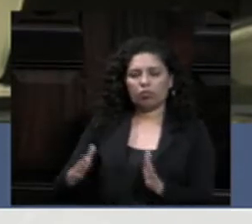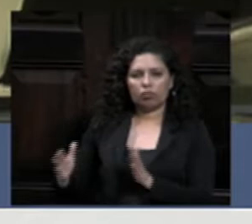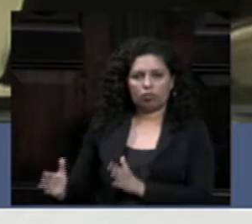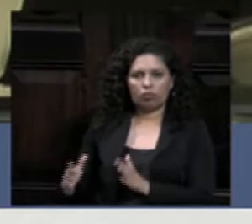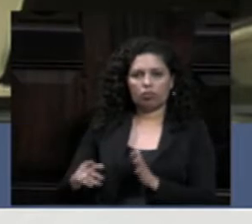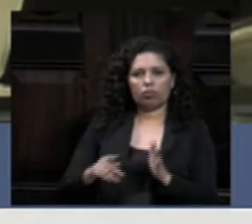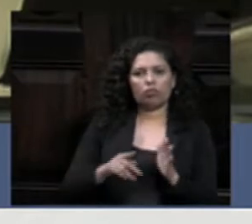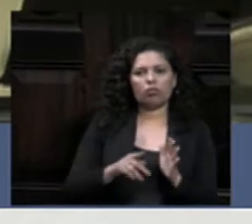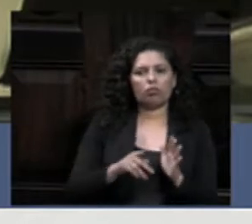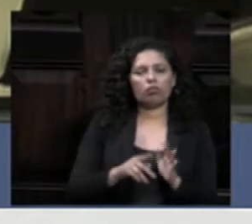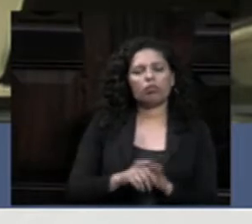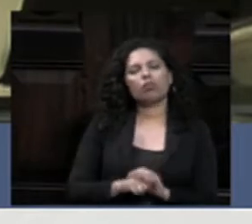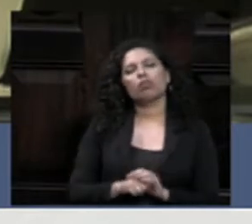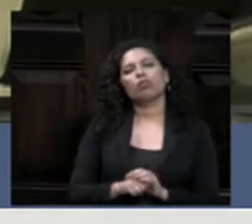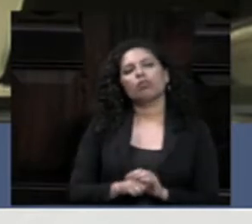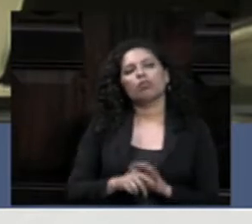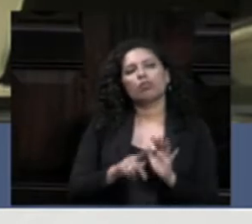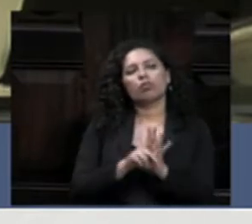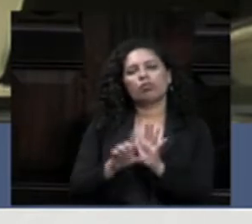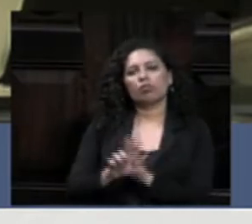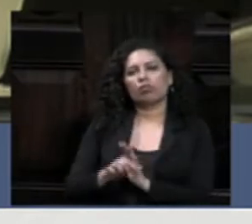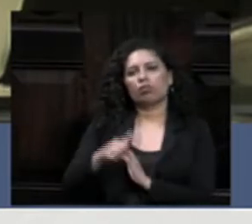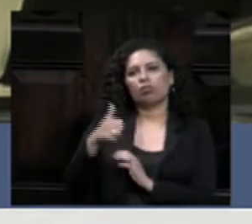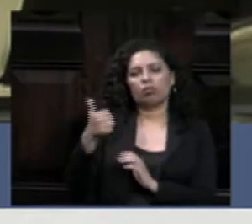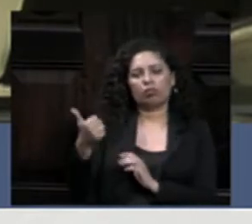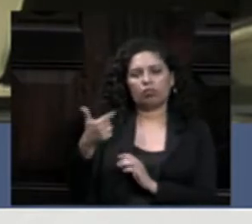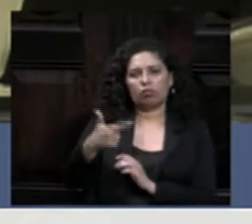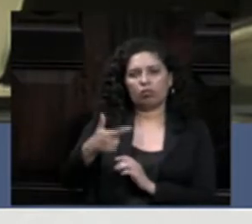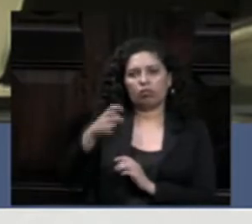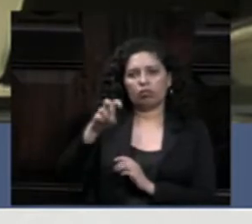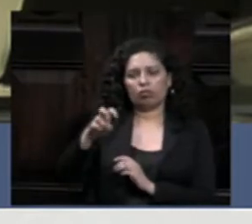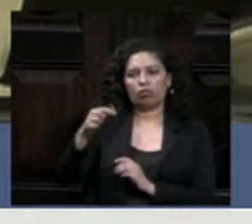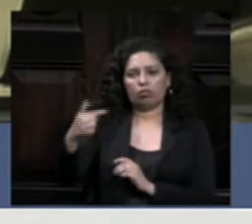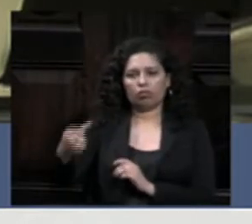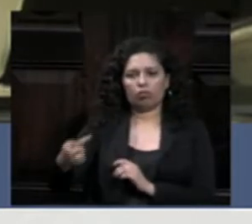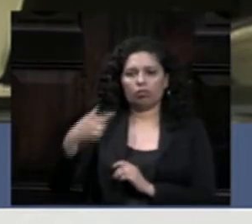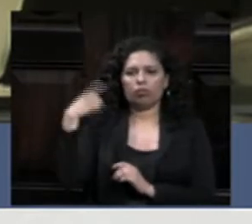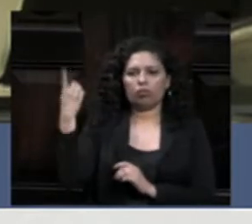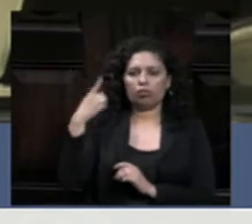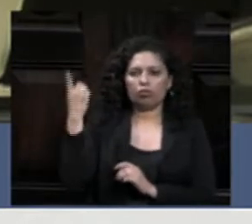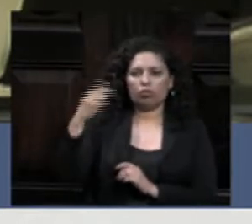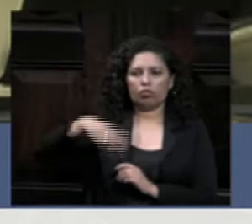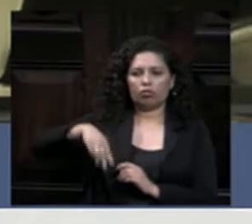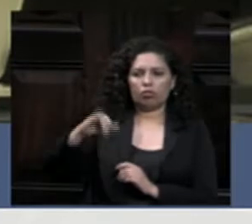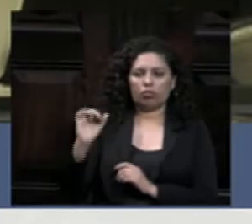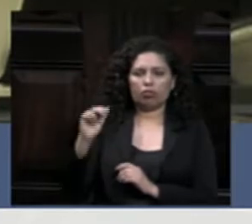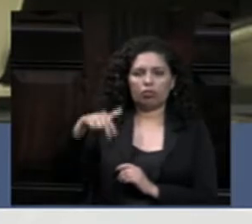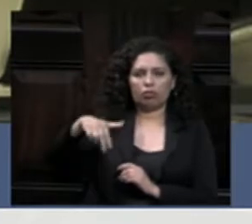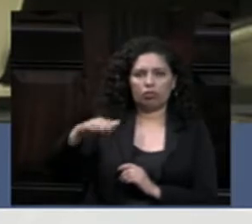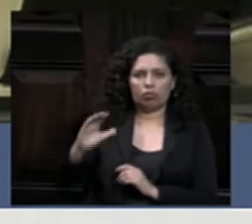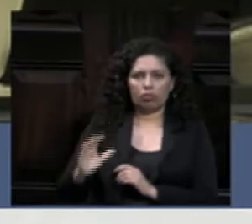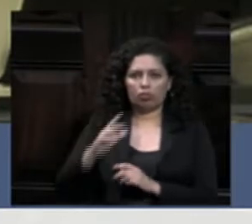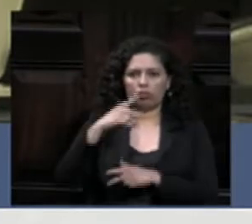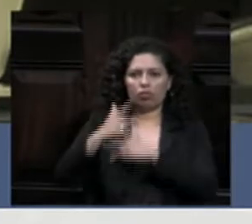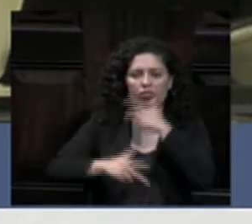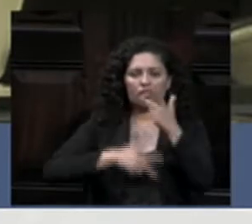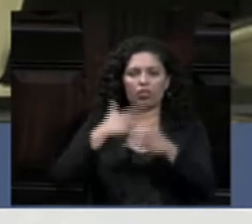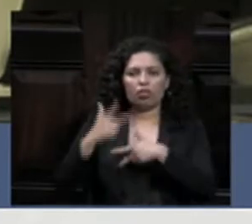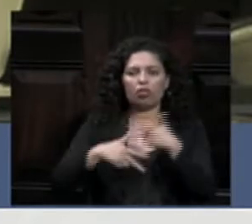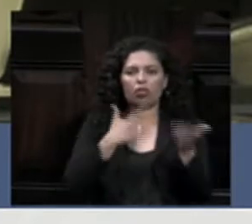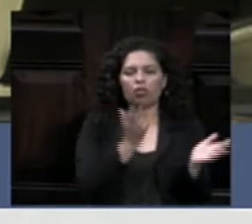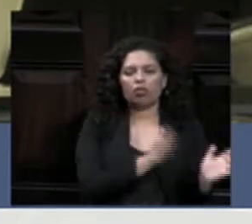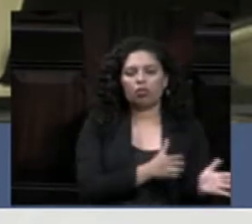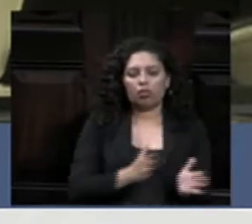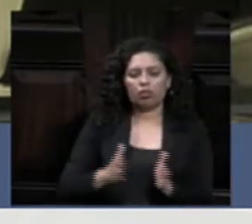do vencido assim emendado. Projeto de Lei 1257-A de 2015, autoria do deputado Carlos Mink, que institui o programa Proximidade no Estado do